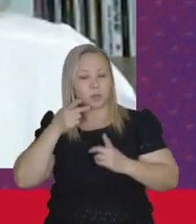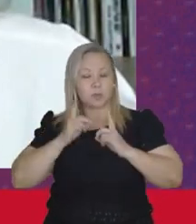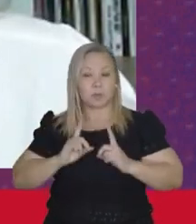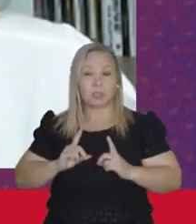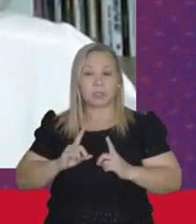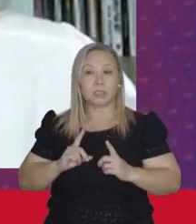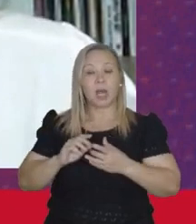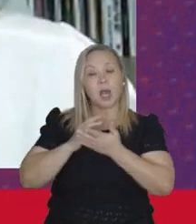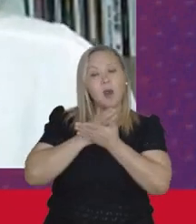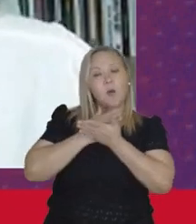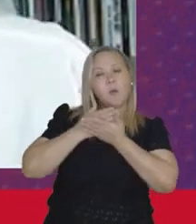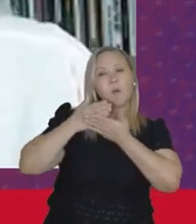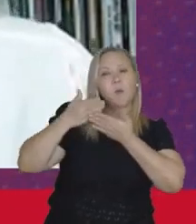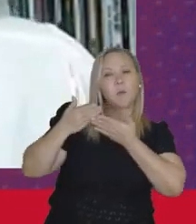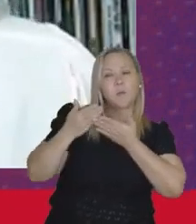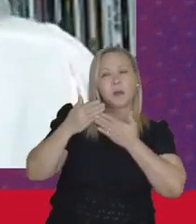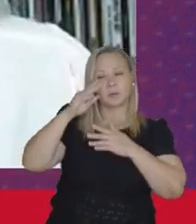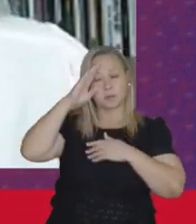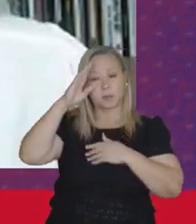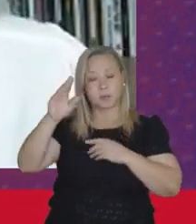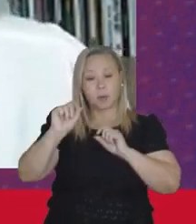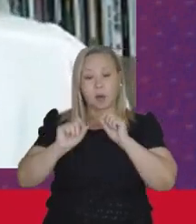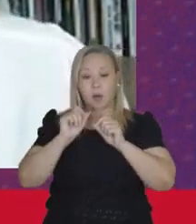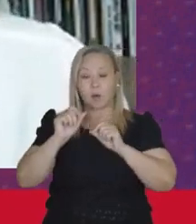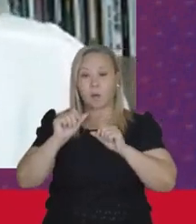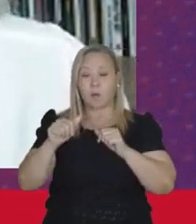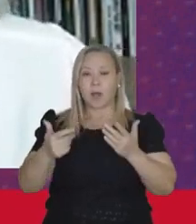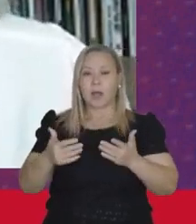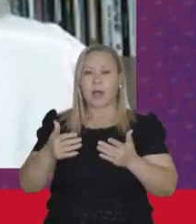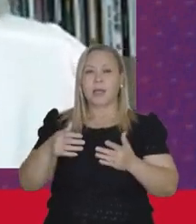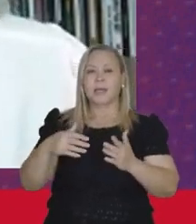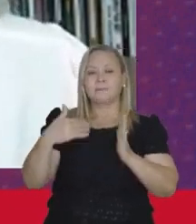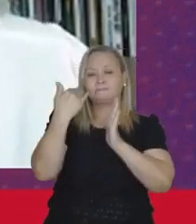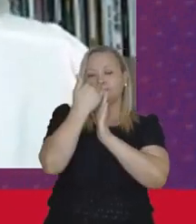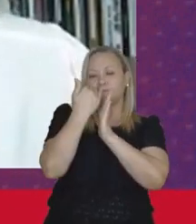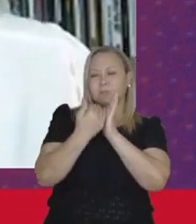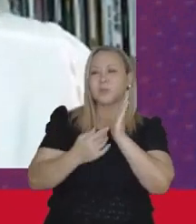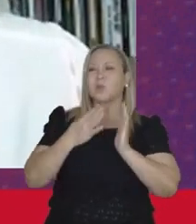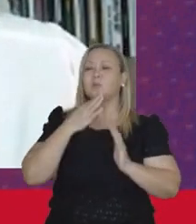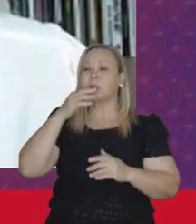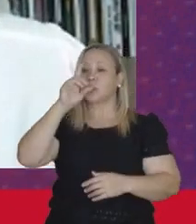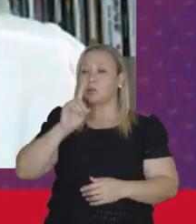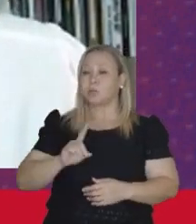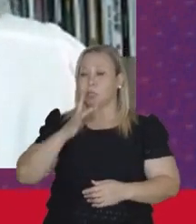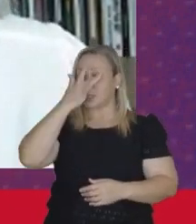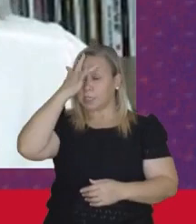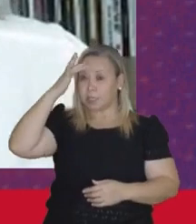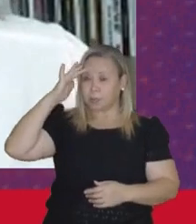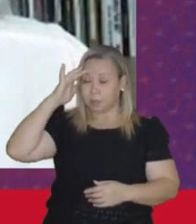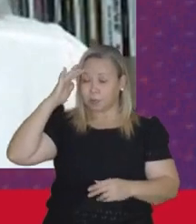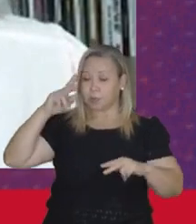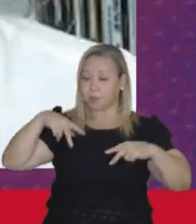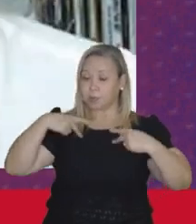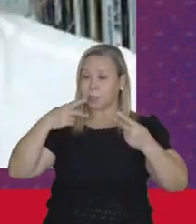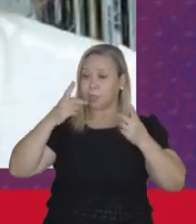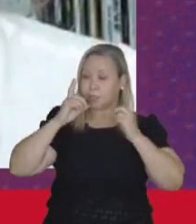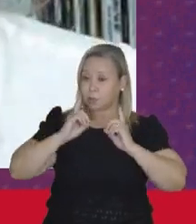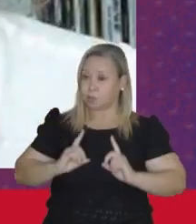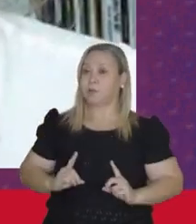de partida é a Convenção sobre os Direitos das Pessoas com Deficiência da ONU de